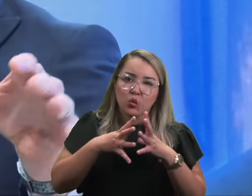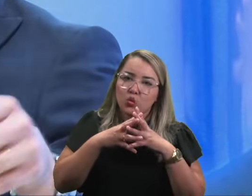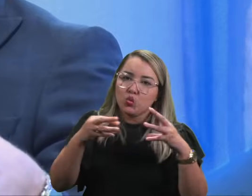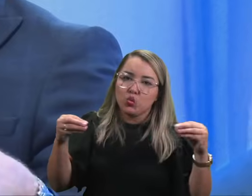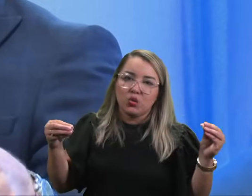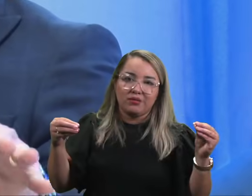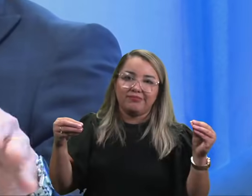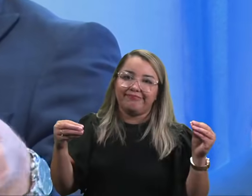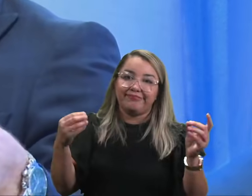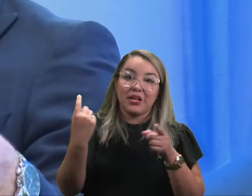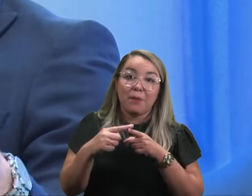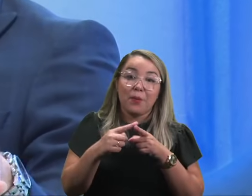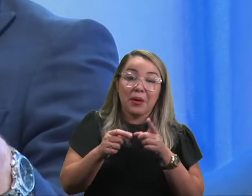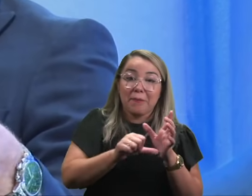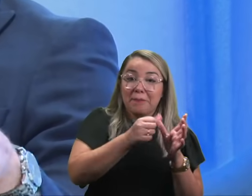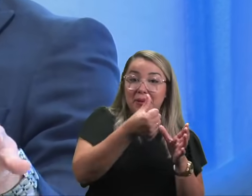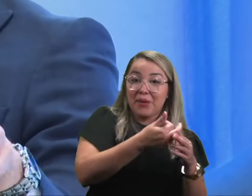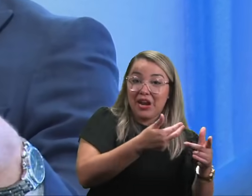coisas...